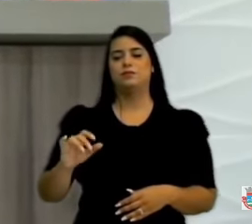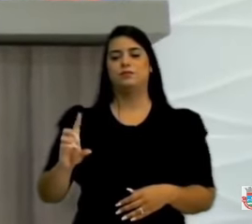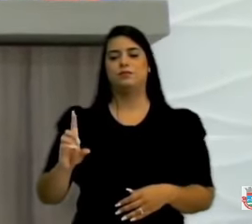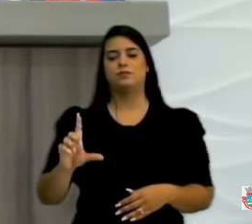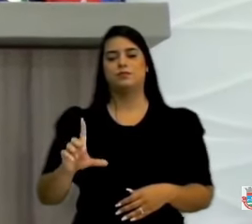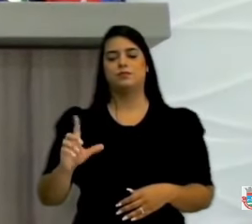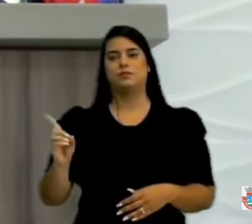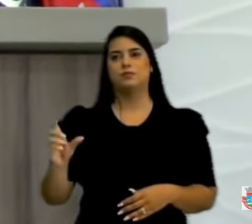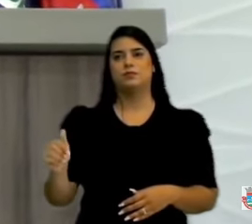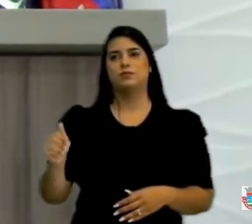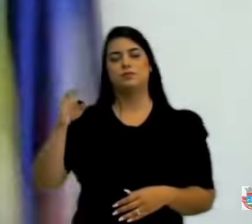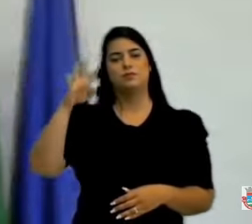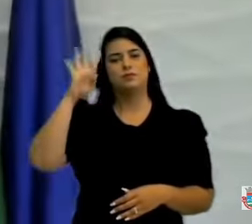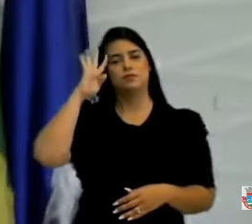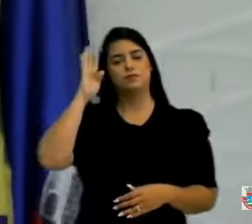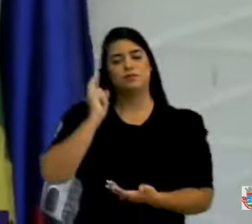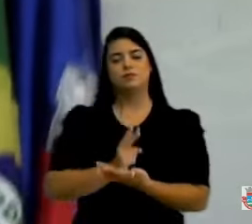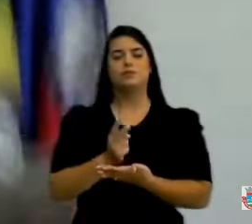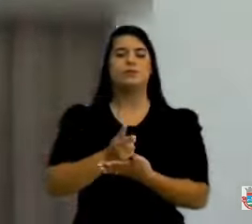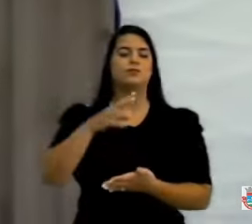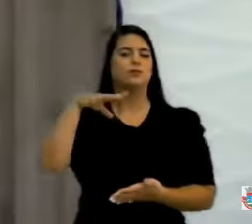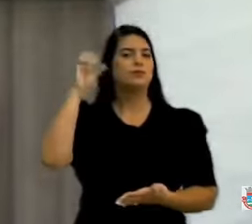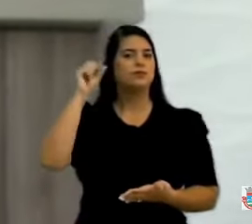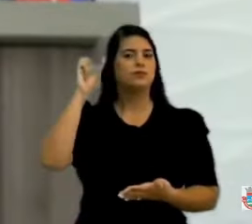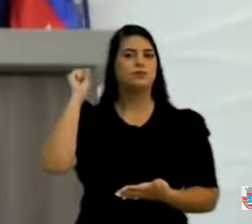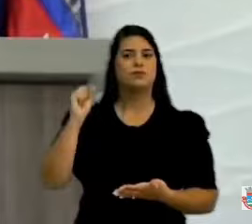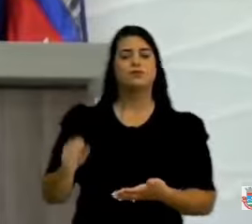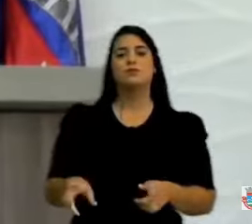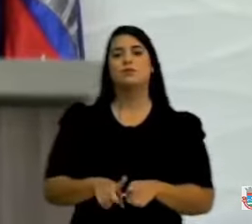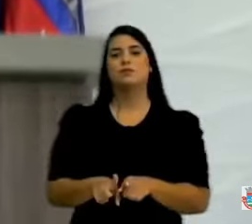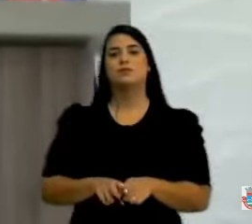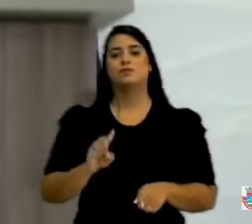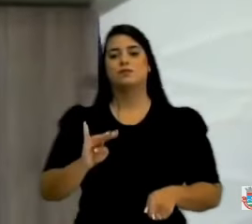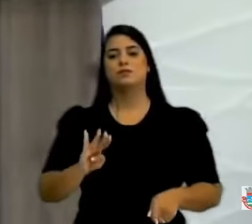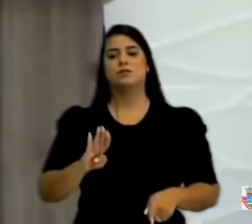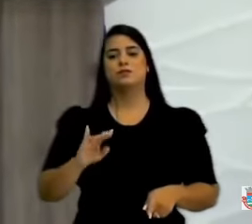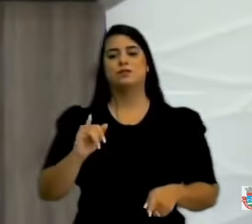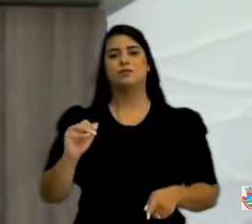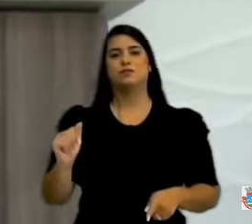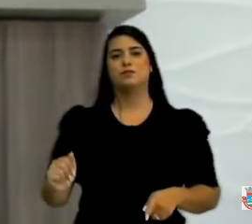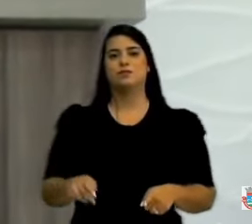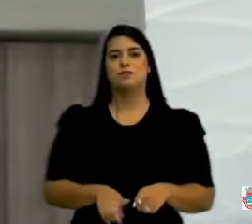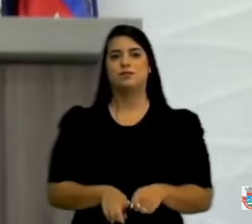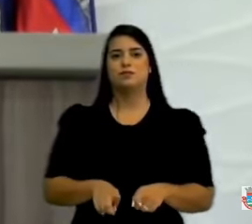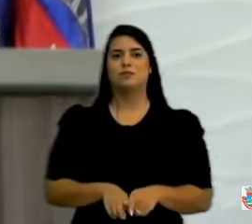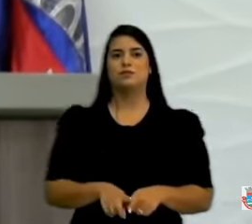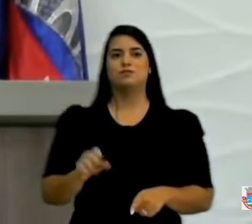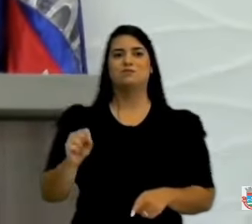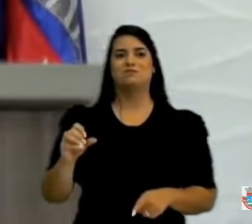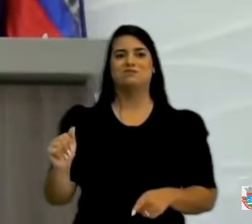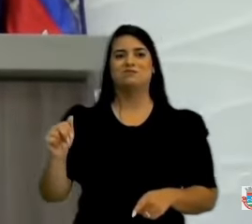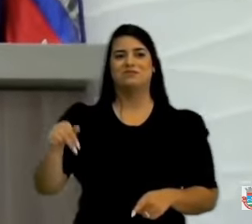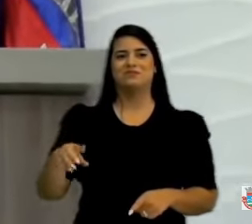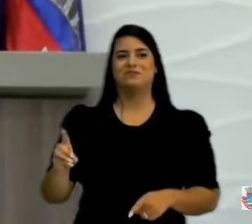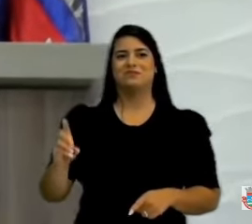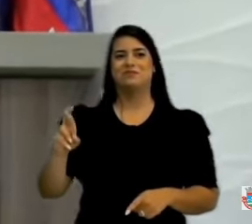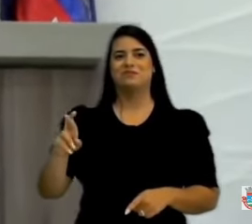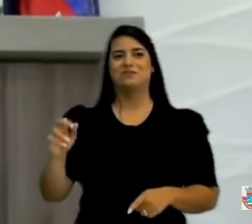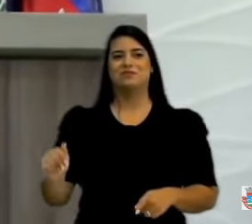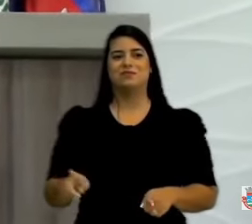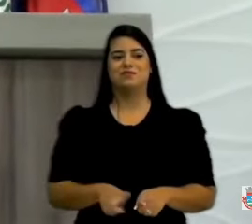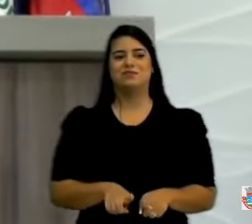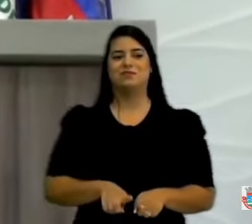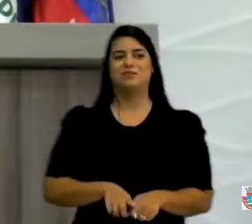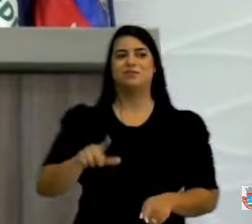toda quarta-feira. Bom dia, dona Bia, esposa do seu Brai. Bom dia, Sandra, Laura, Fábio do Seite Armazém. Bom